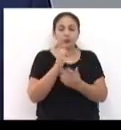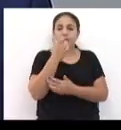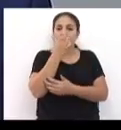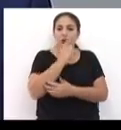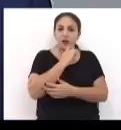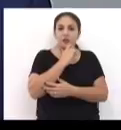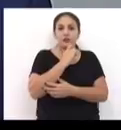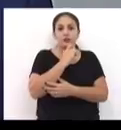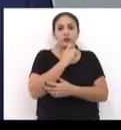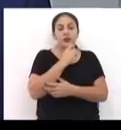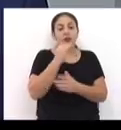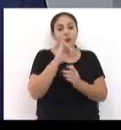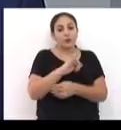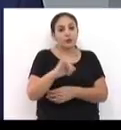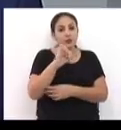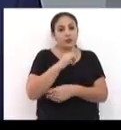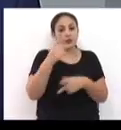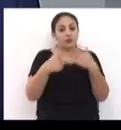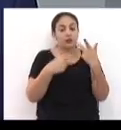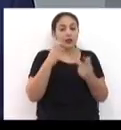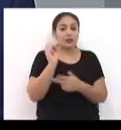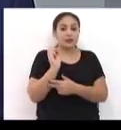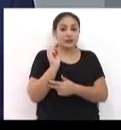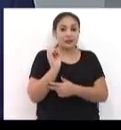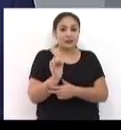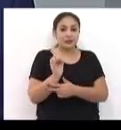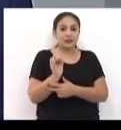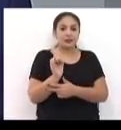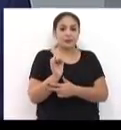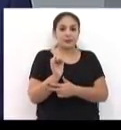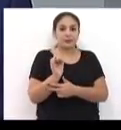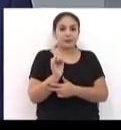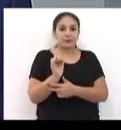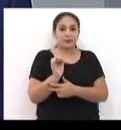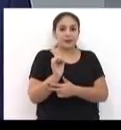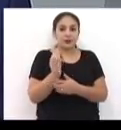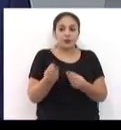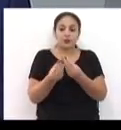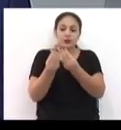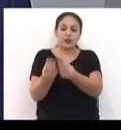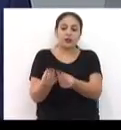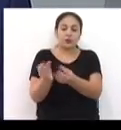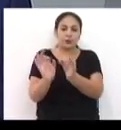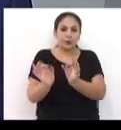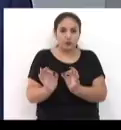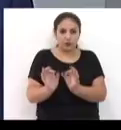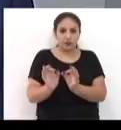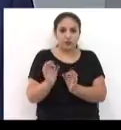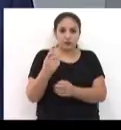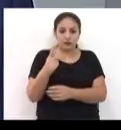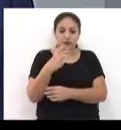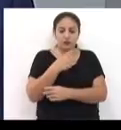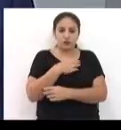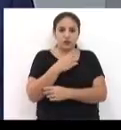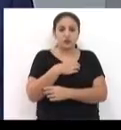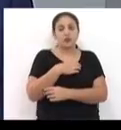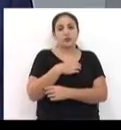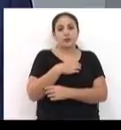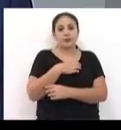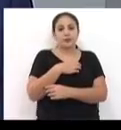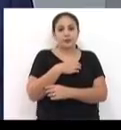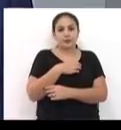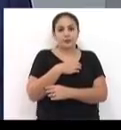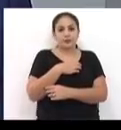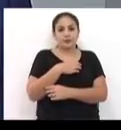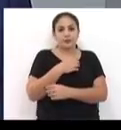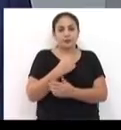princípio, cabe destacar que, caso venha a ser enviado um projeto dessa envergadura para